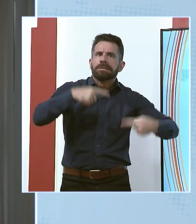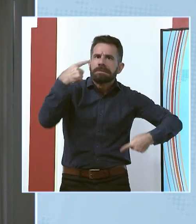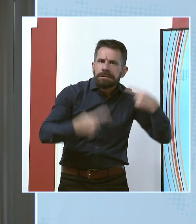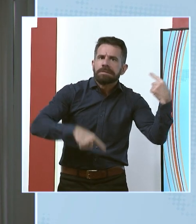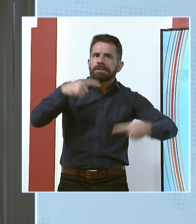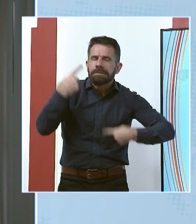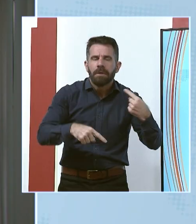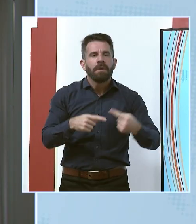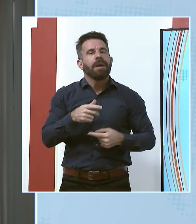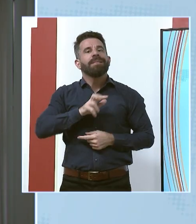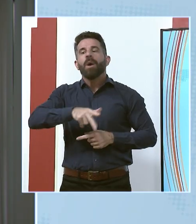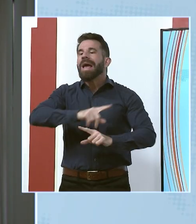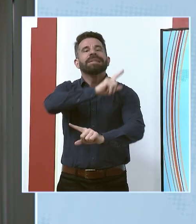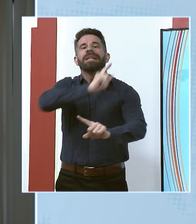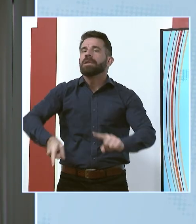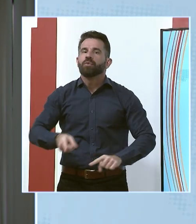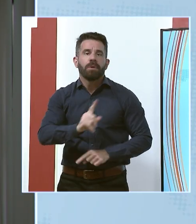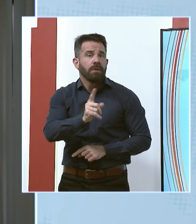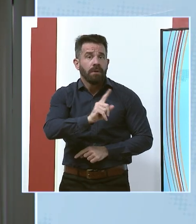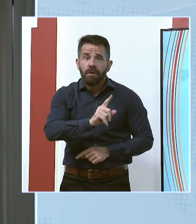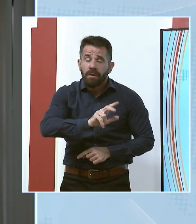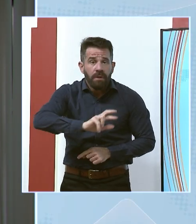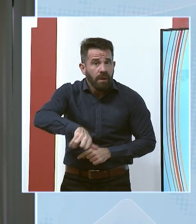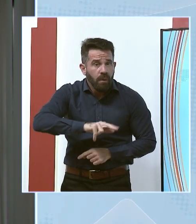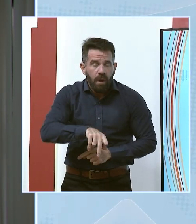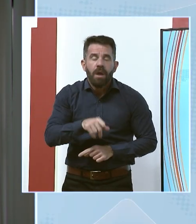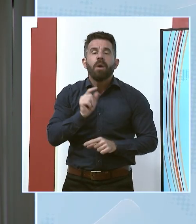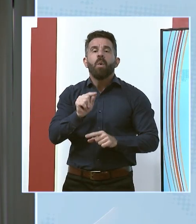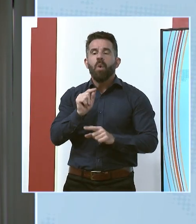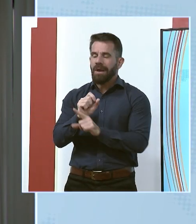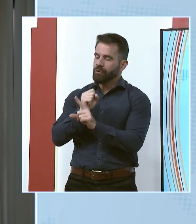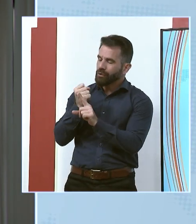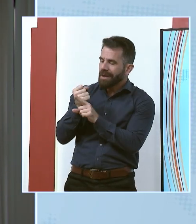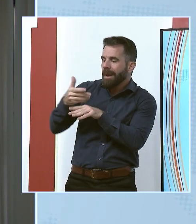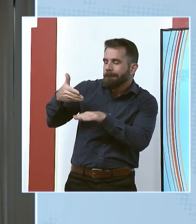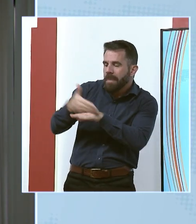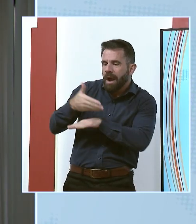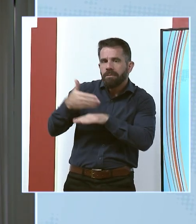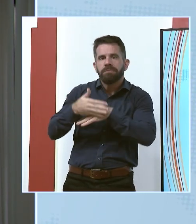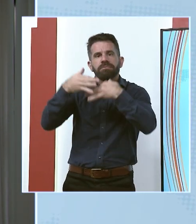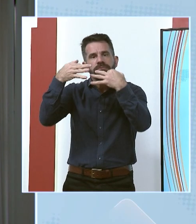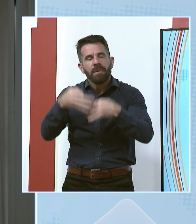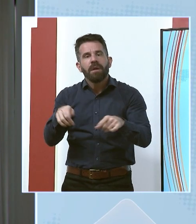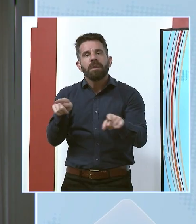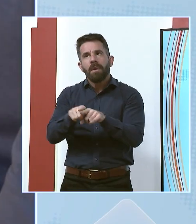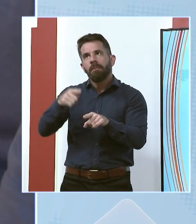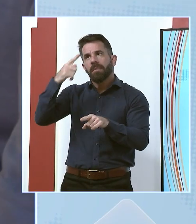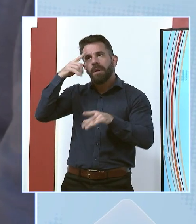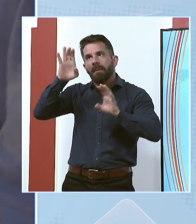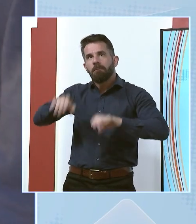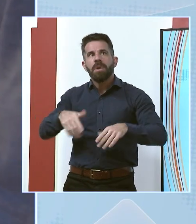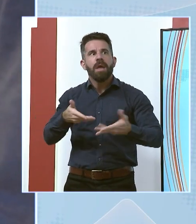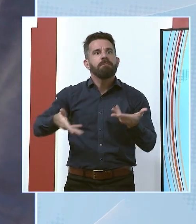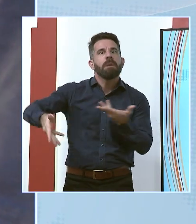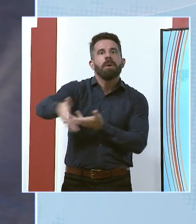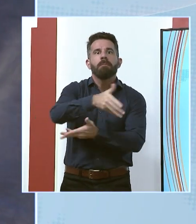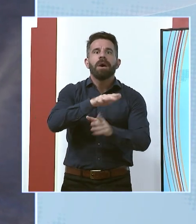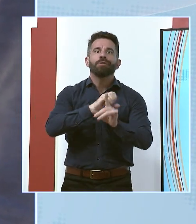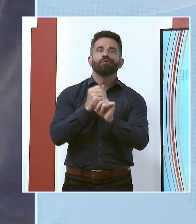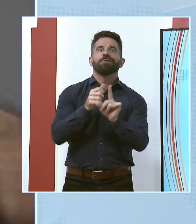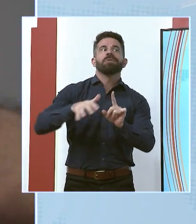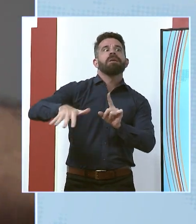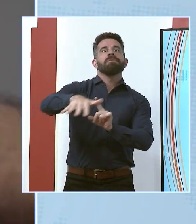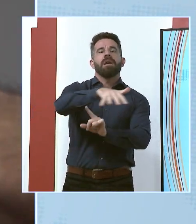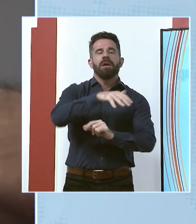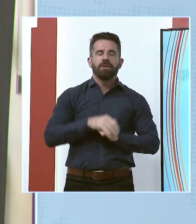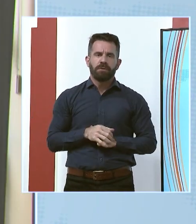tem nada a ver com censura, e sim com uma participação da sociedade, pensando no bem das outras pessoas. Só que nem só de coisas ruins